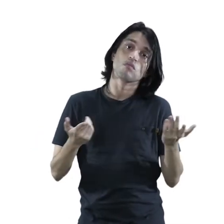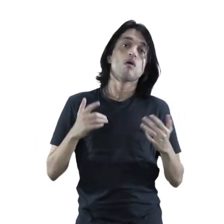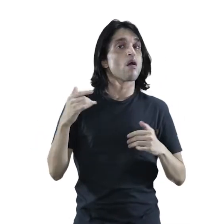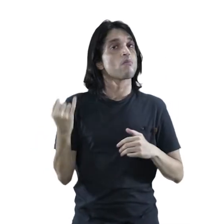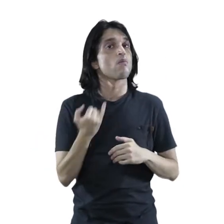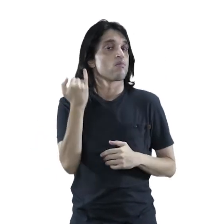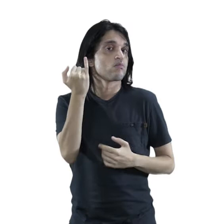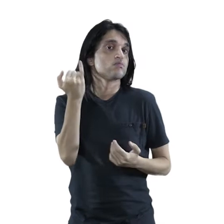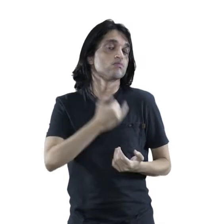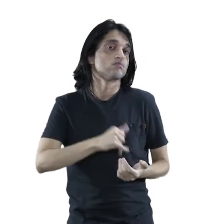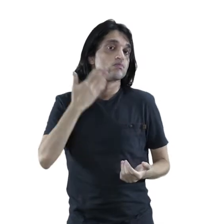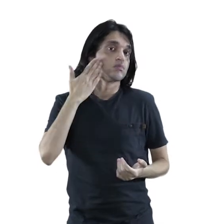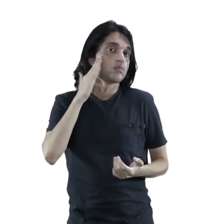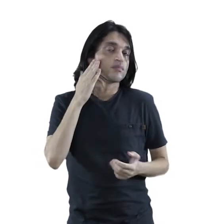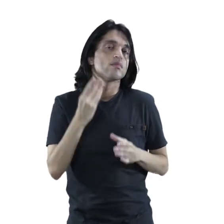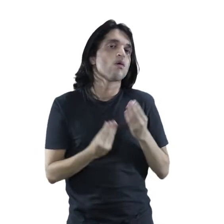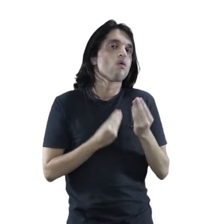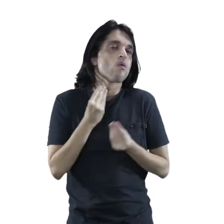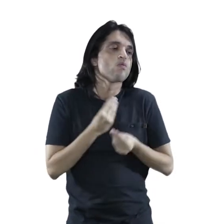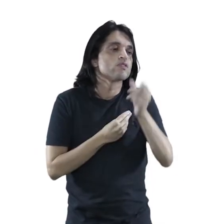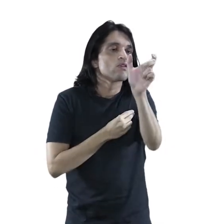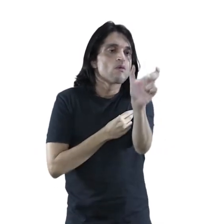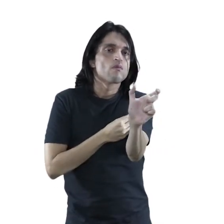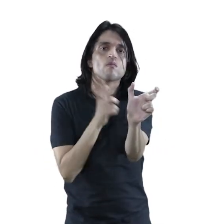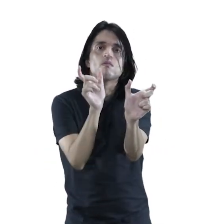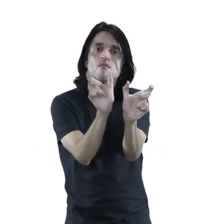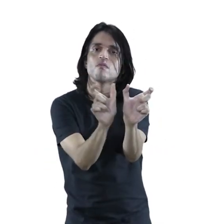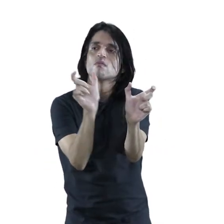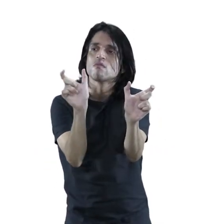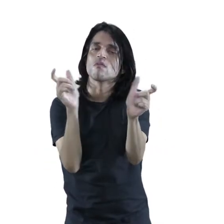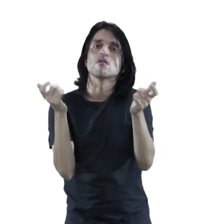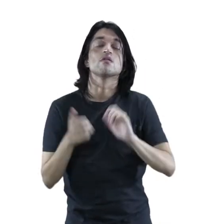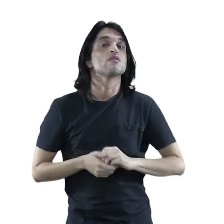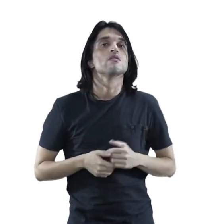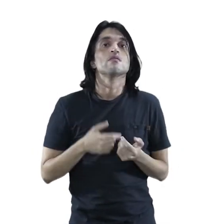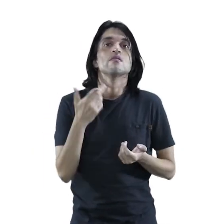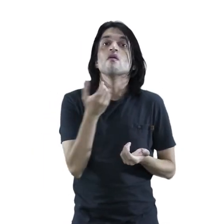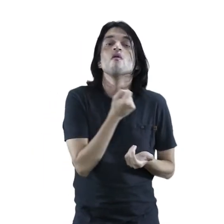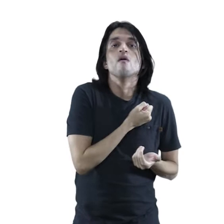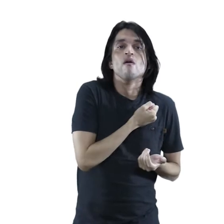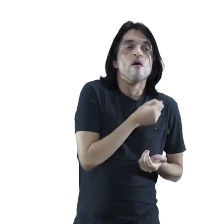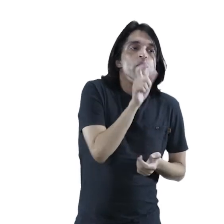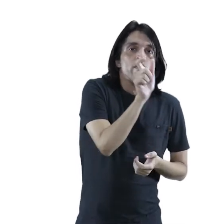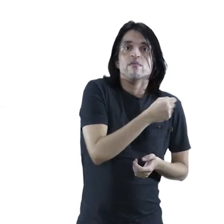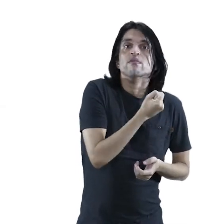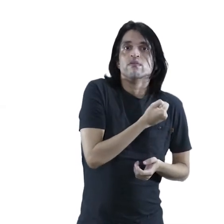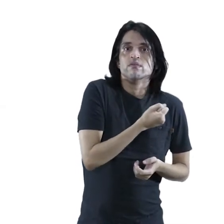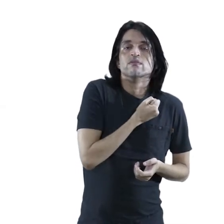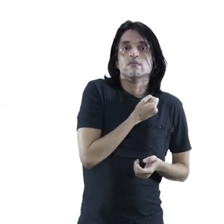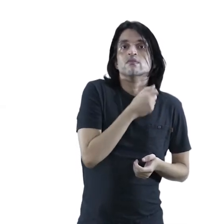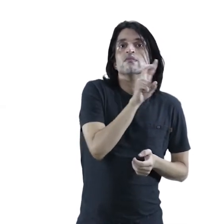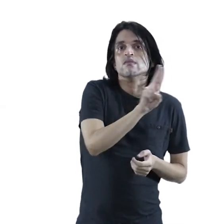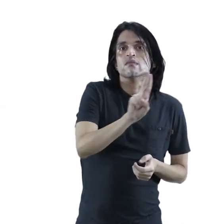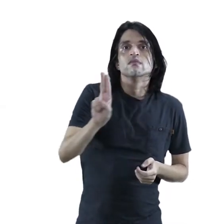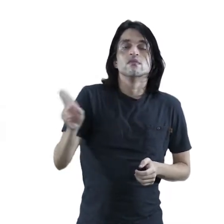Assim, é importante entender como funciona o sistema de posição e, consequentemente, a nomenclatura desses números.